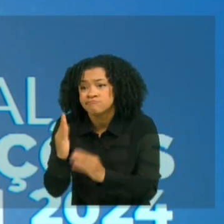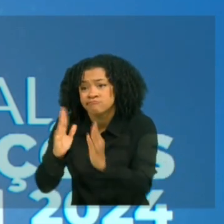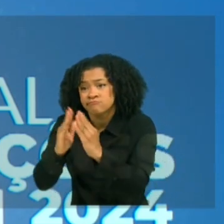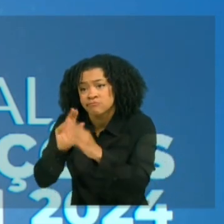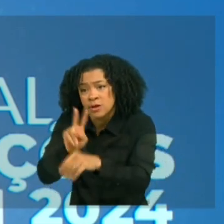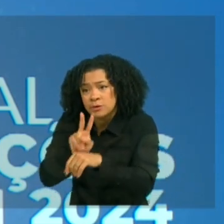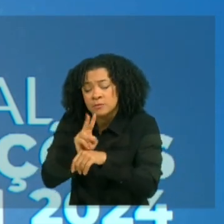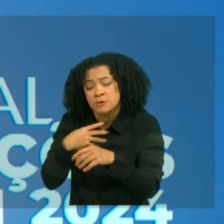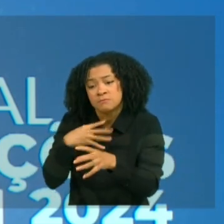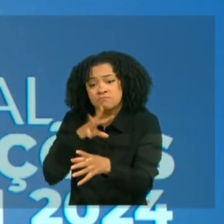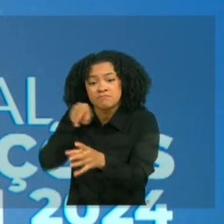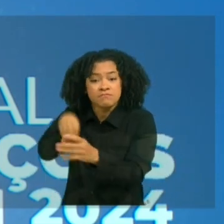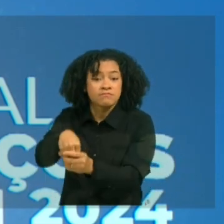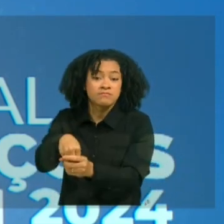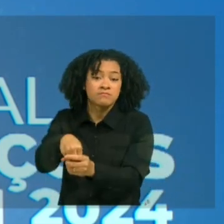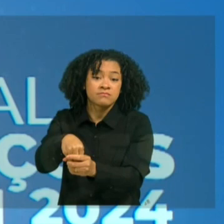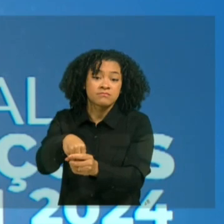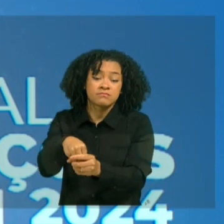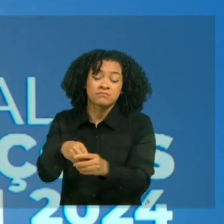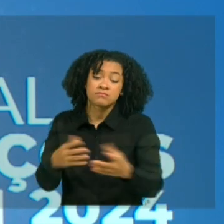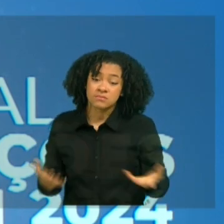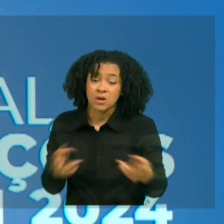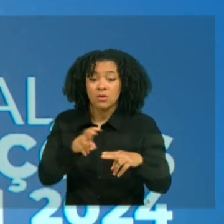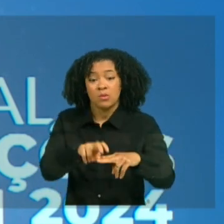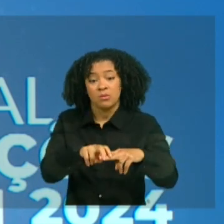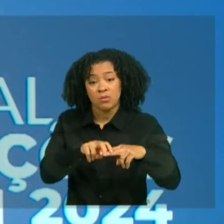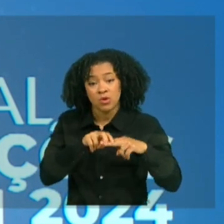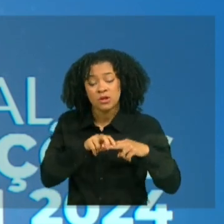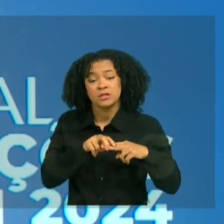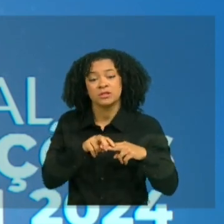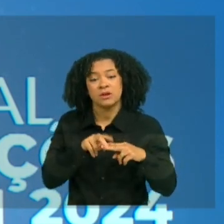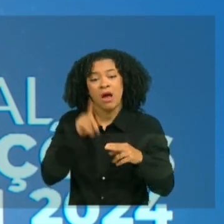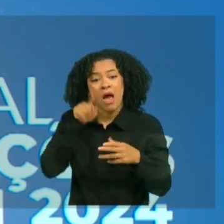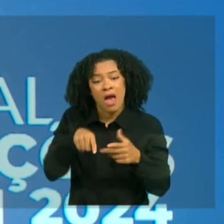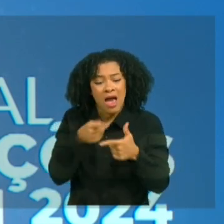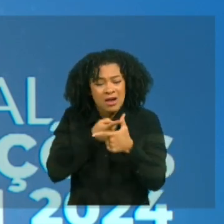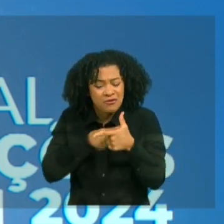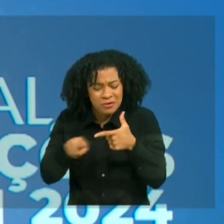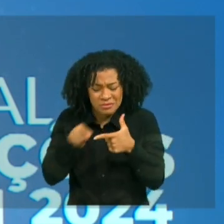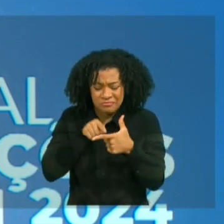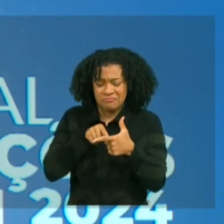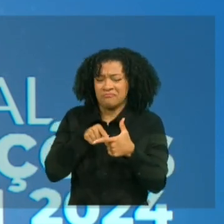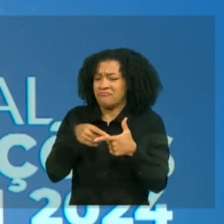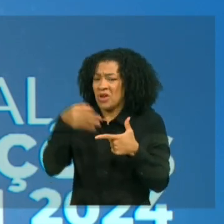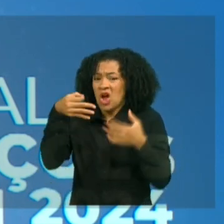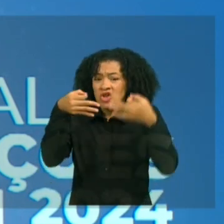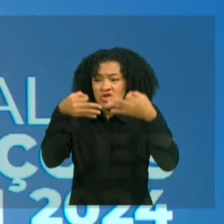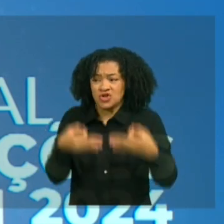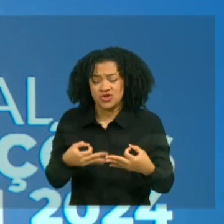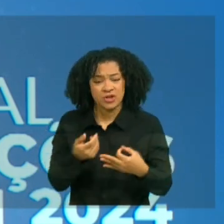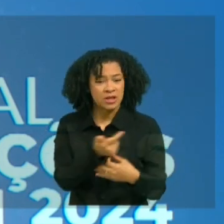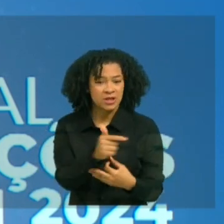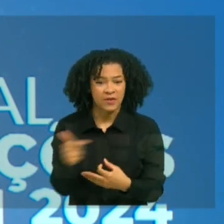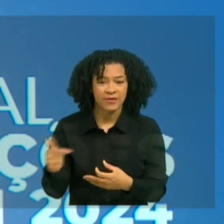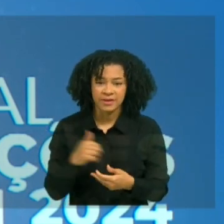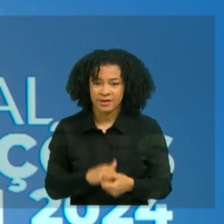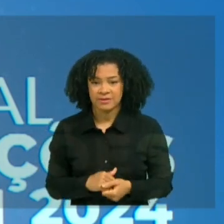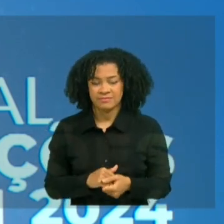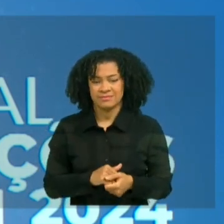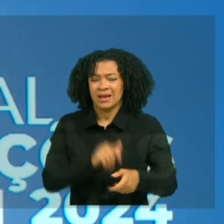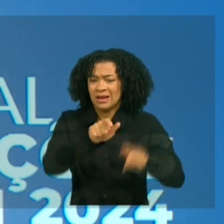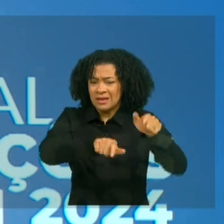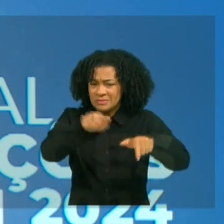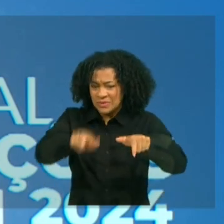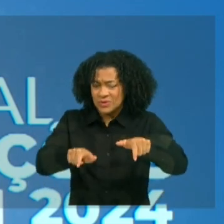outros portanto essa divisão né é injusta não as pessoas sabem as